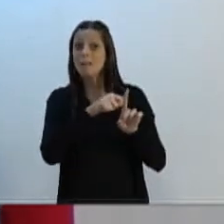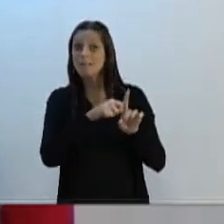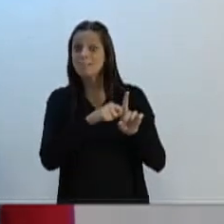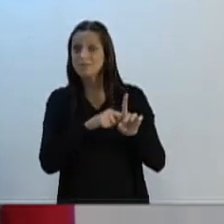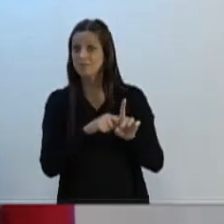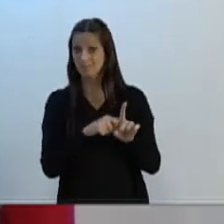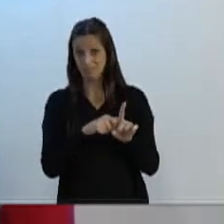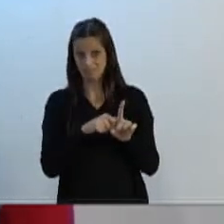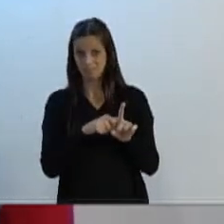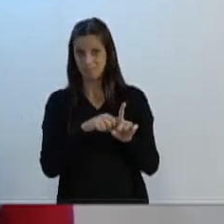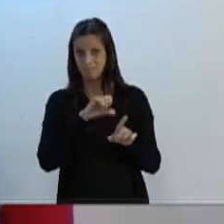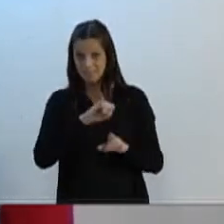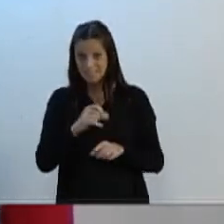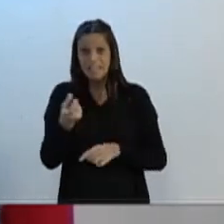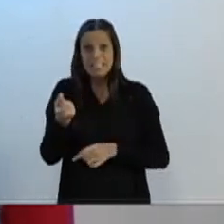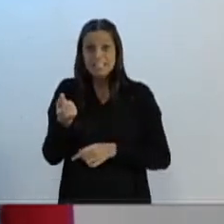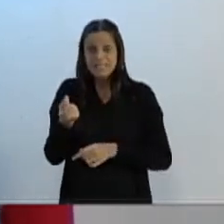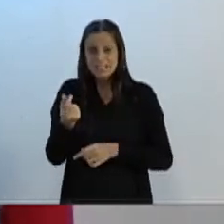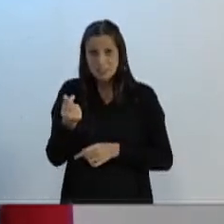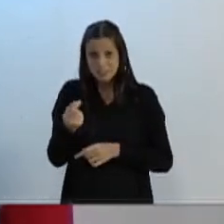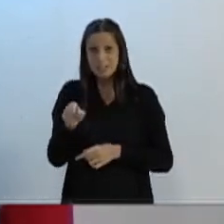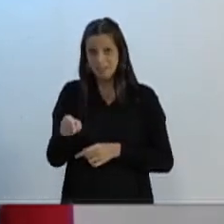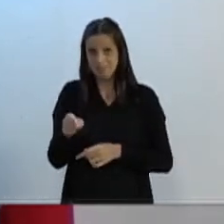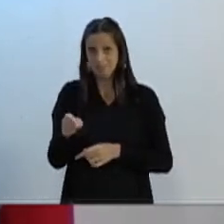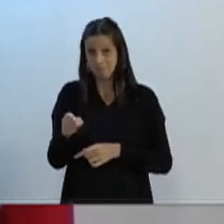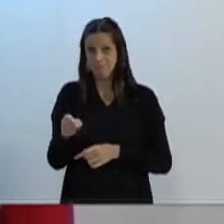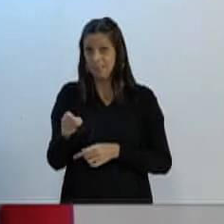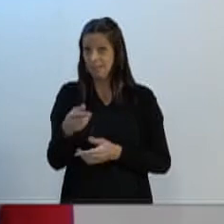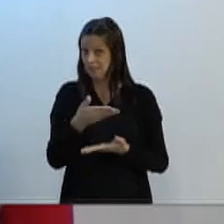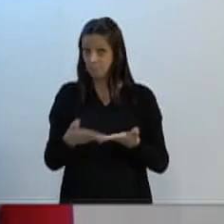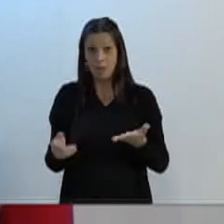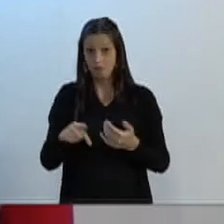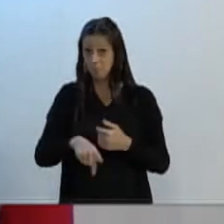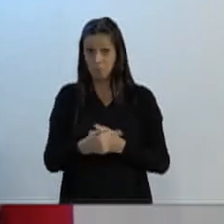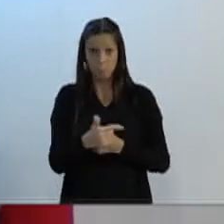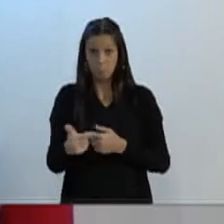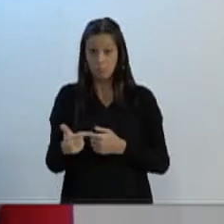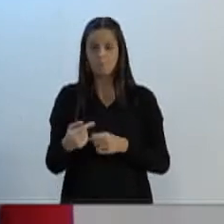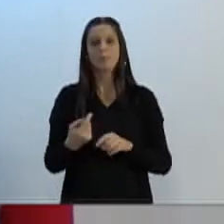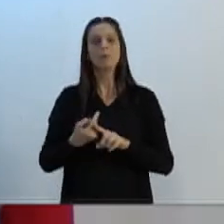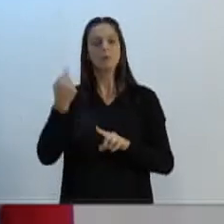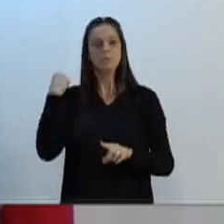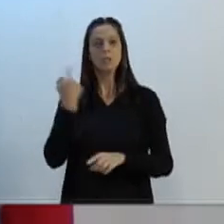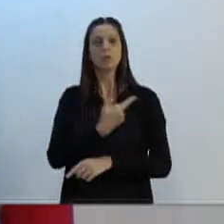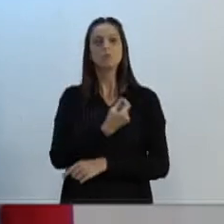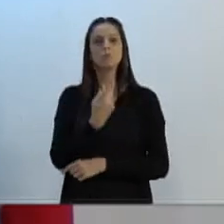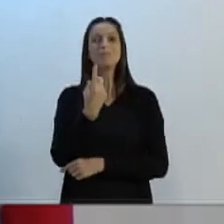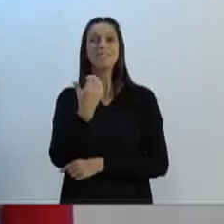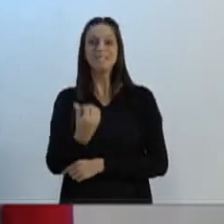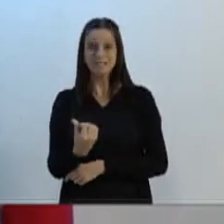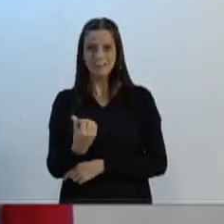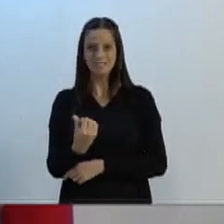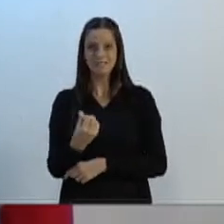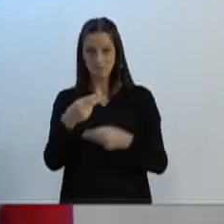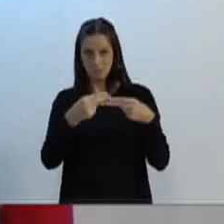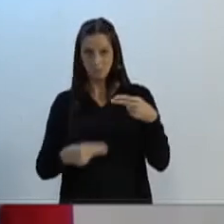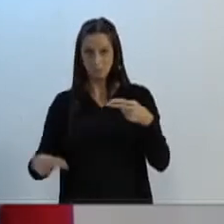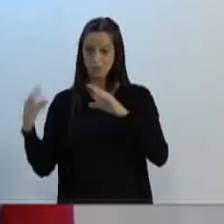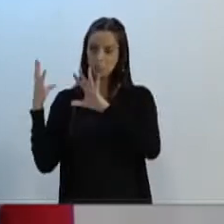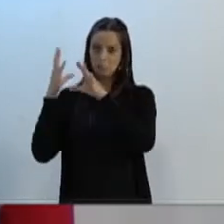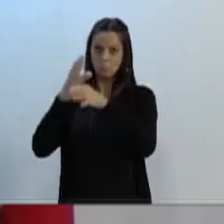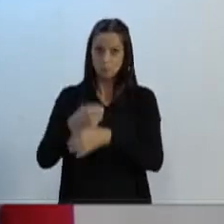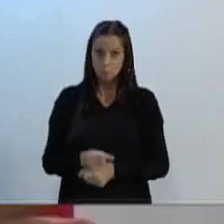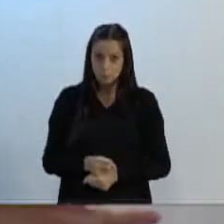nós pegarmos que a nossa penitenciária foi inaugurada em janeiro de 2016, Nós temos aí uma conta anual de